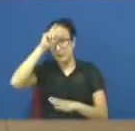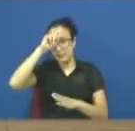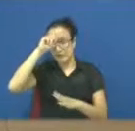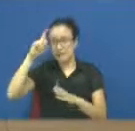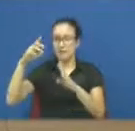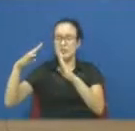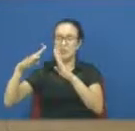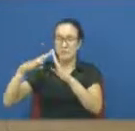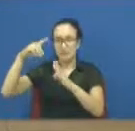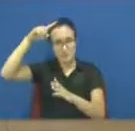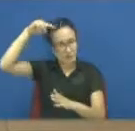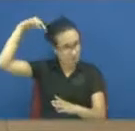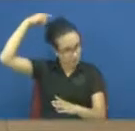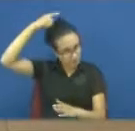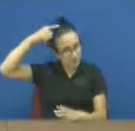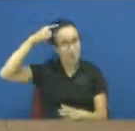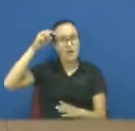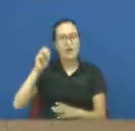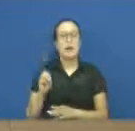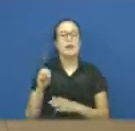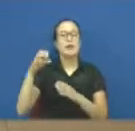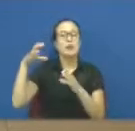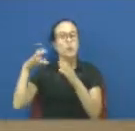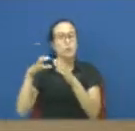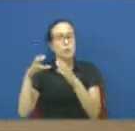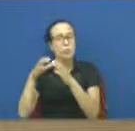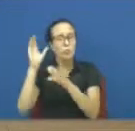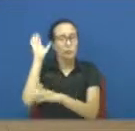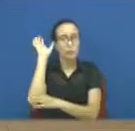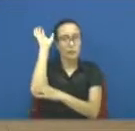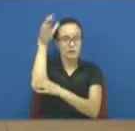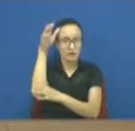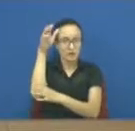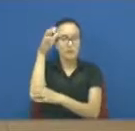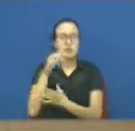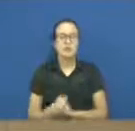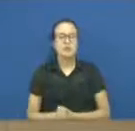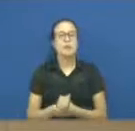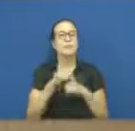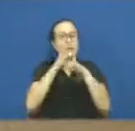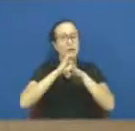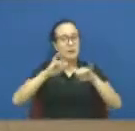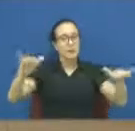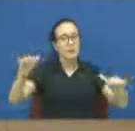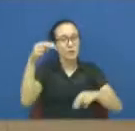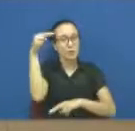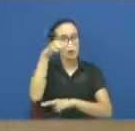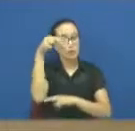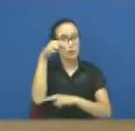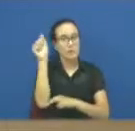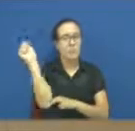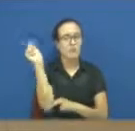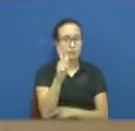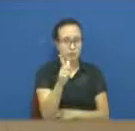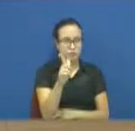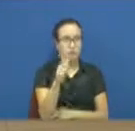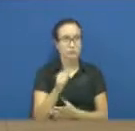Limeira Basquete, pela articulação da campanha Novembro Azul. Pediu para discutir o vereador Farid. Dispenso. Vereador